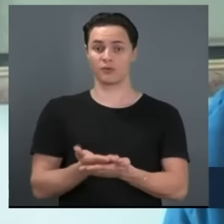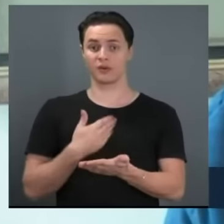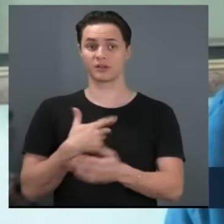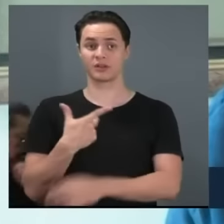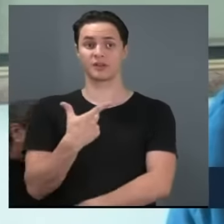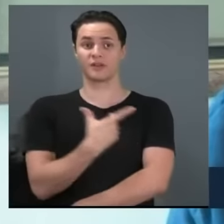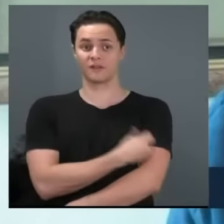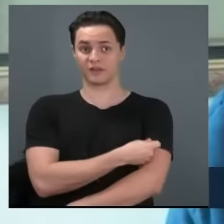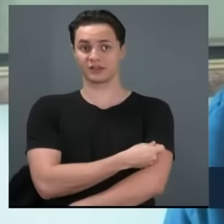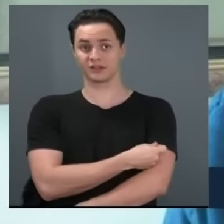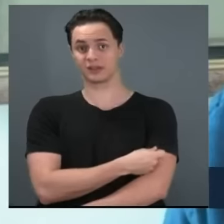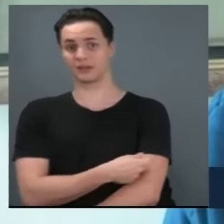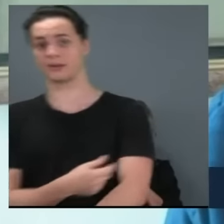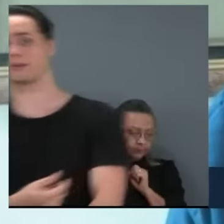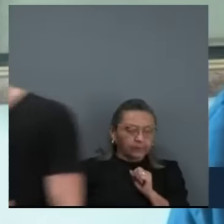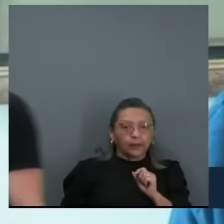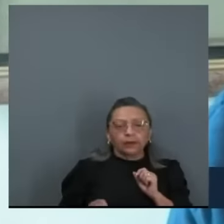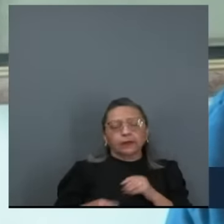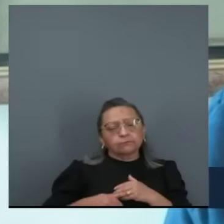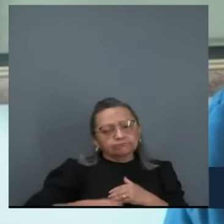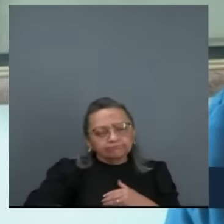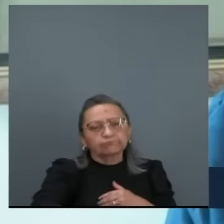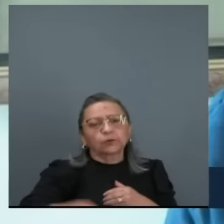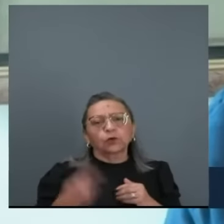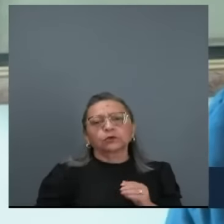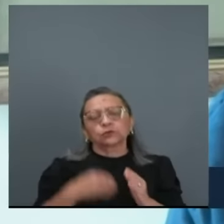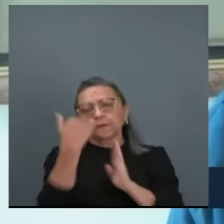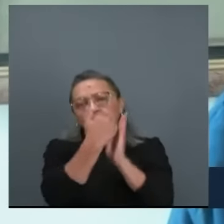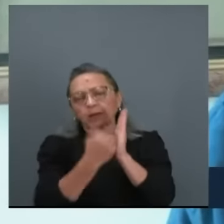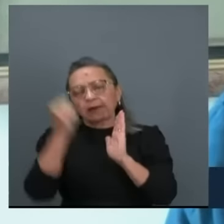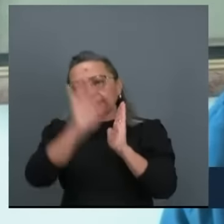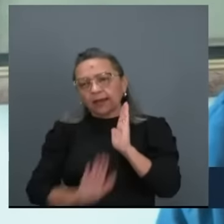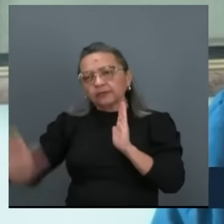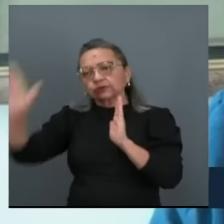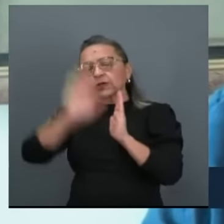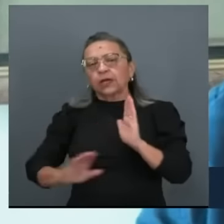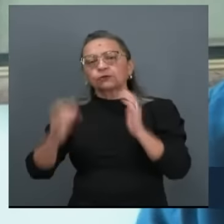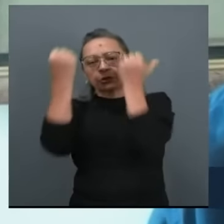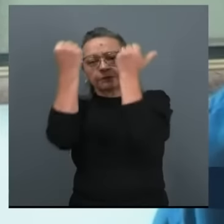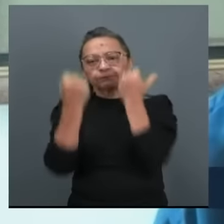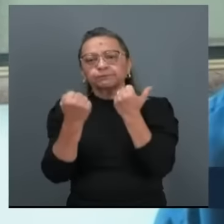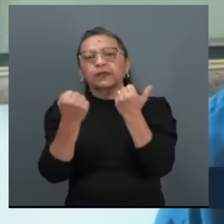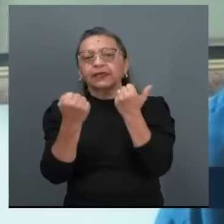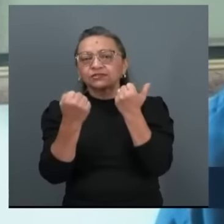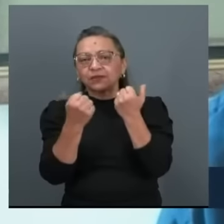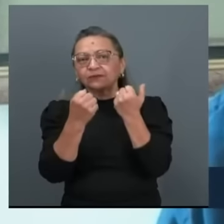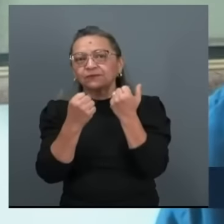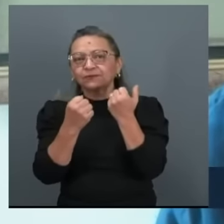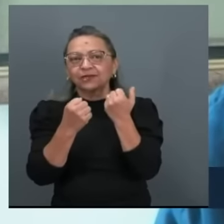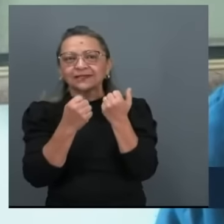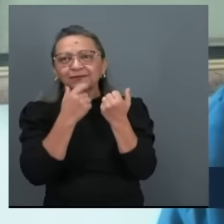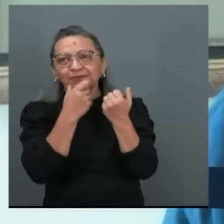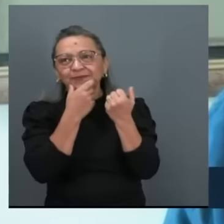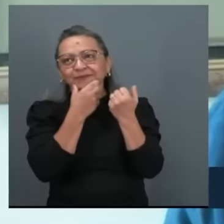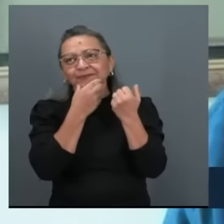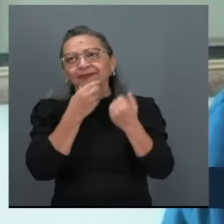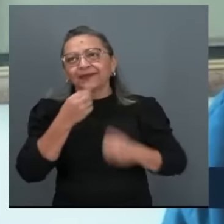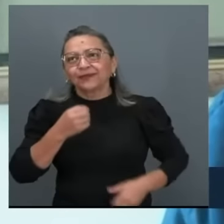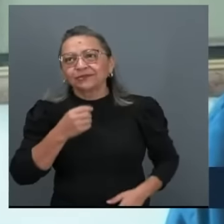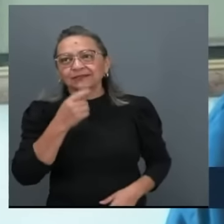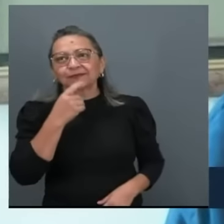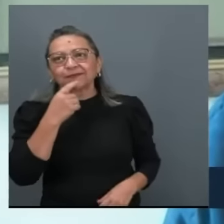tenho dúvida de que logo o nosso PNI, Programa Nacional de Imunizações, voltará a ser referência